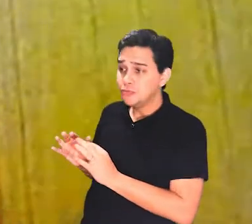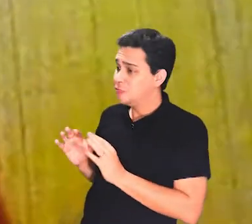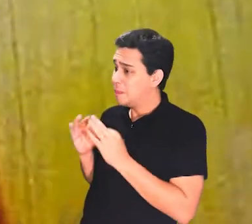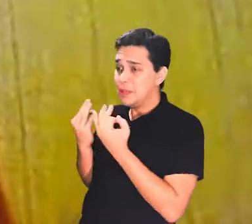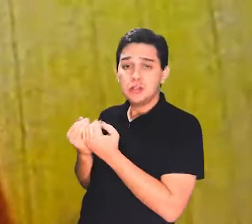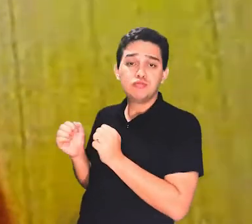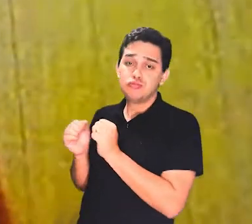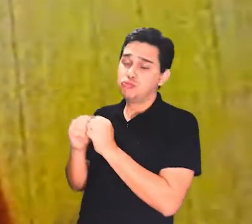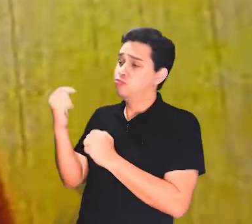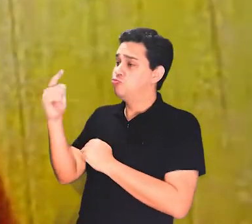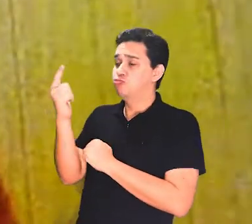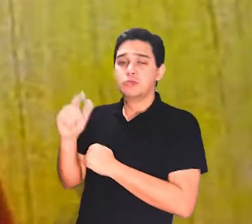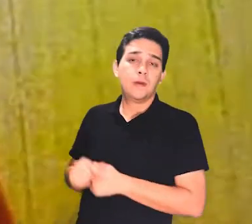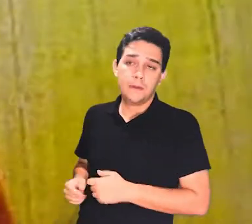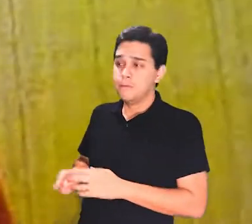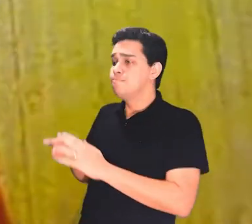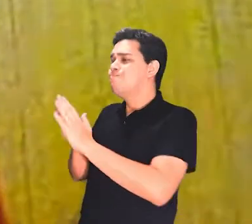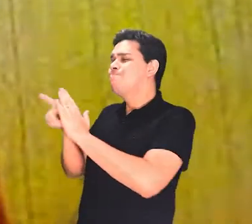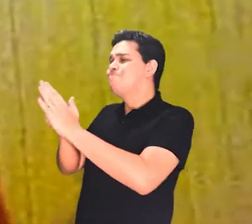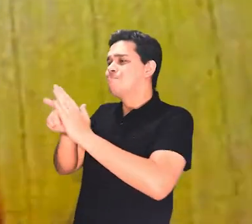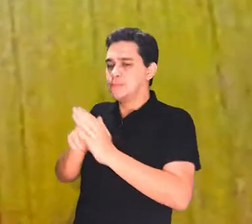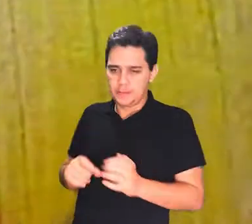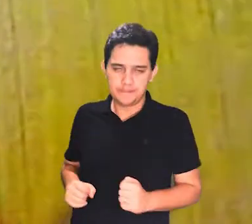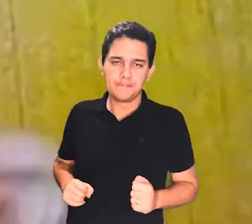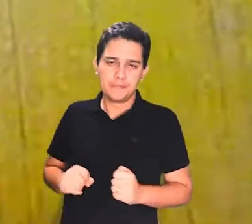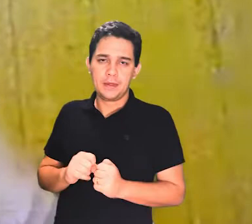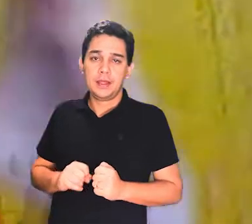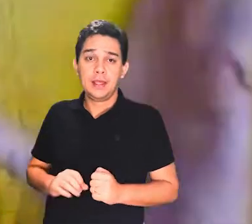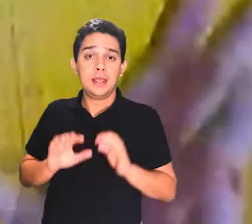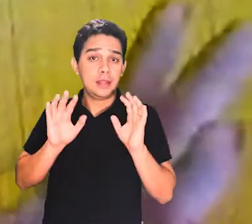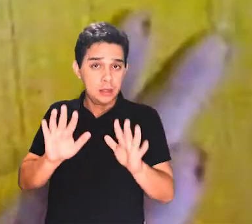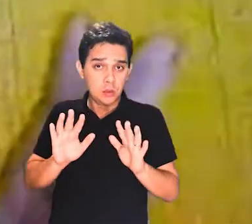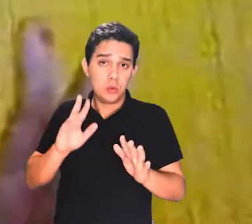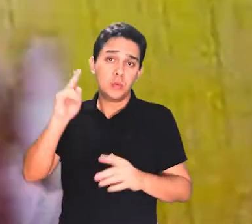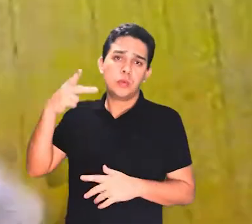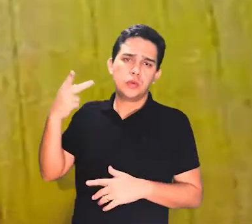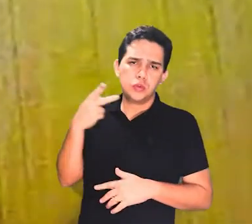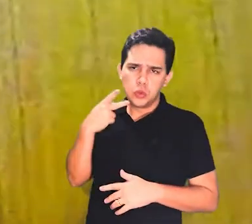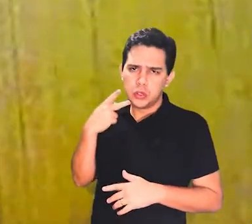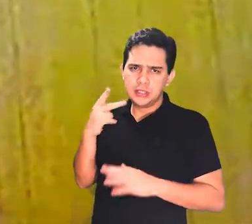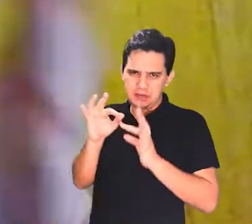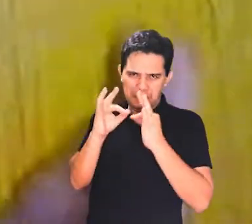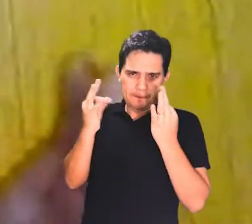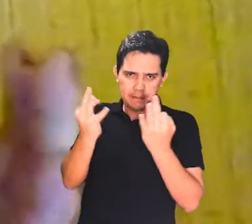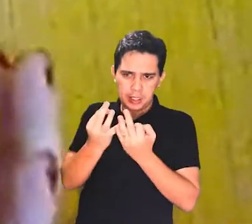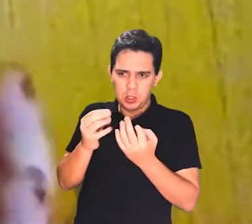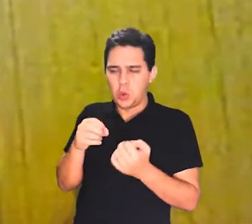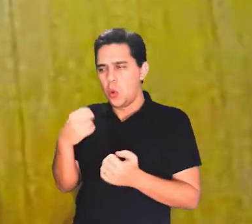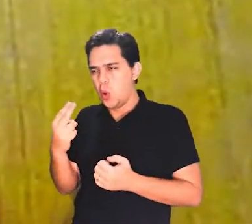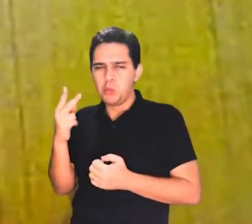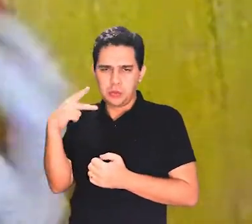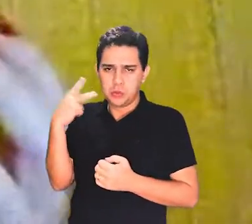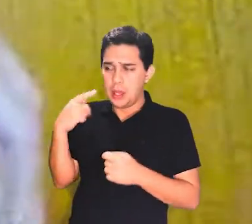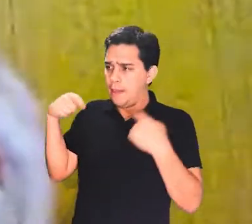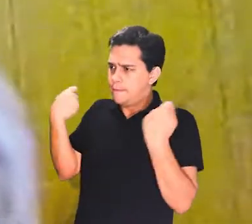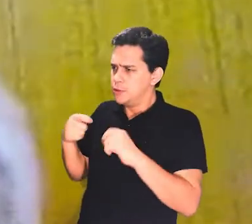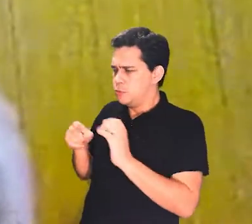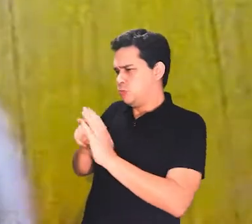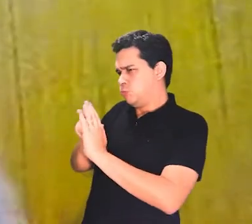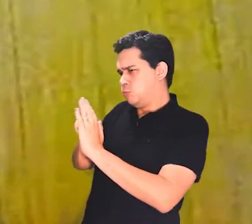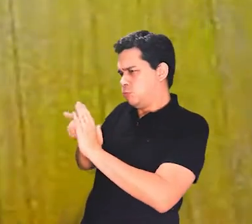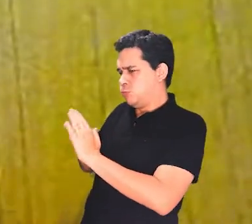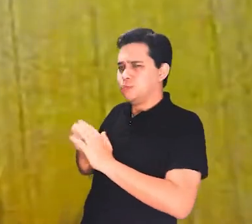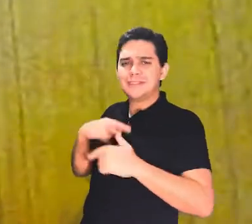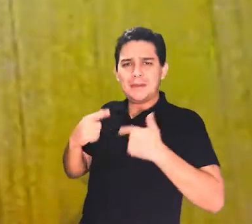trabalho do individual é enorme, e o promotor que está ali numa promotoria de família, ou que está num juízo único, ele tem várias